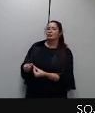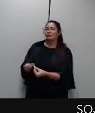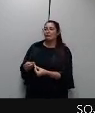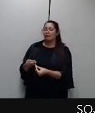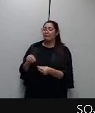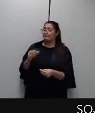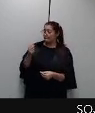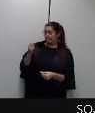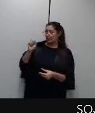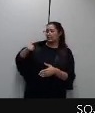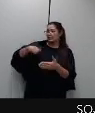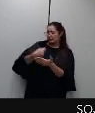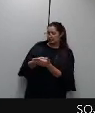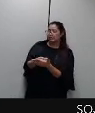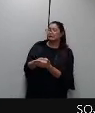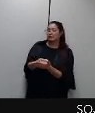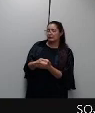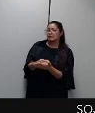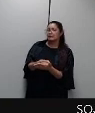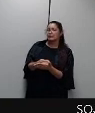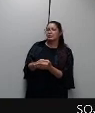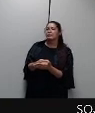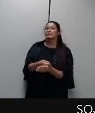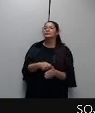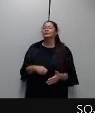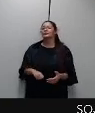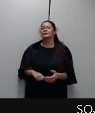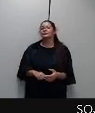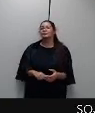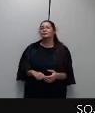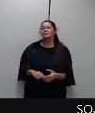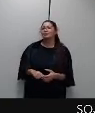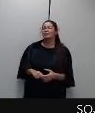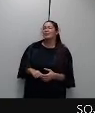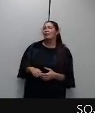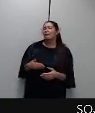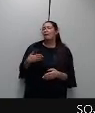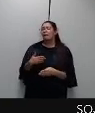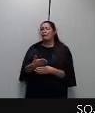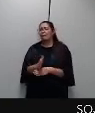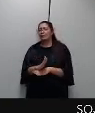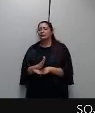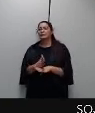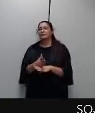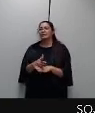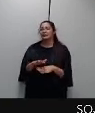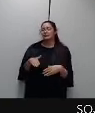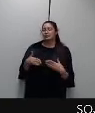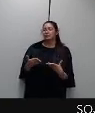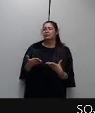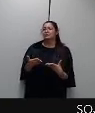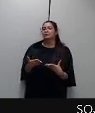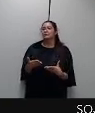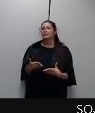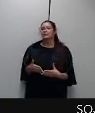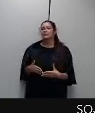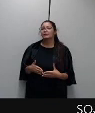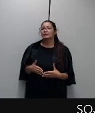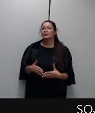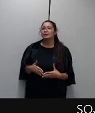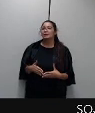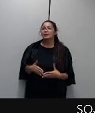a arcar com a indenização a parte entra então no caso é é